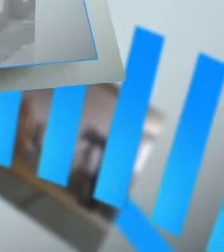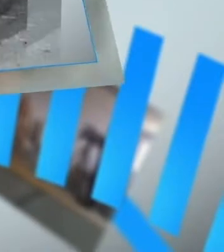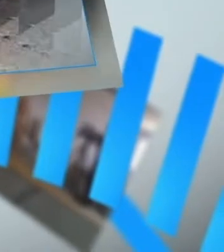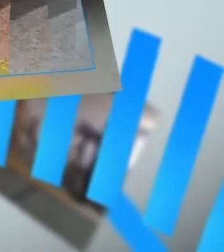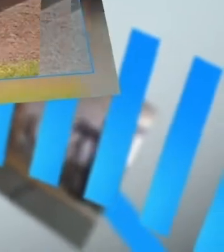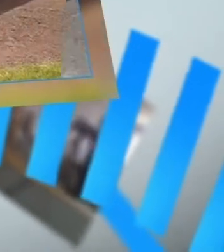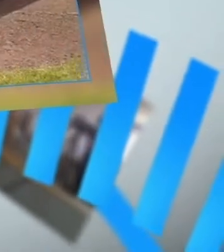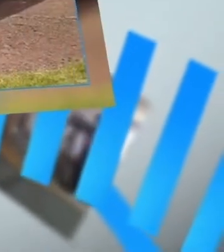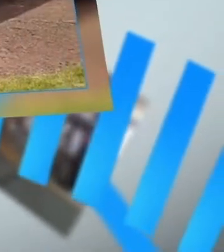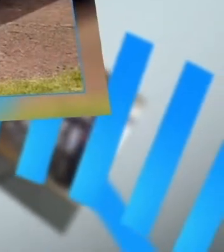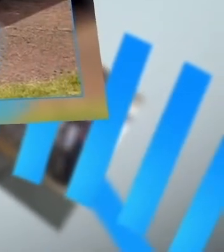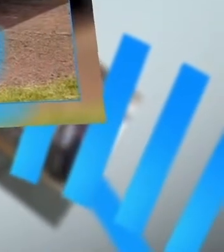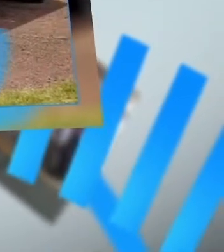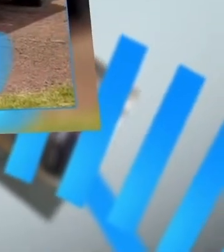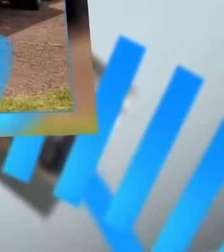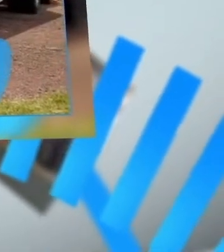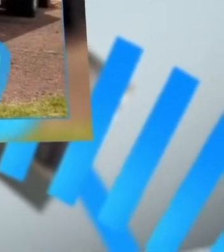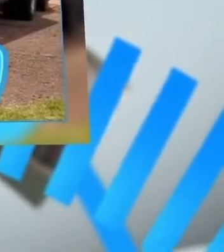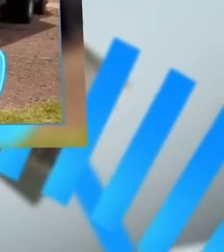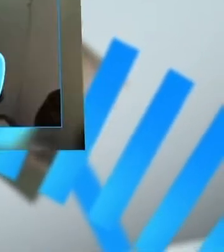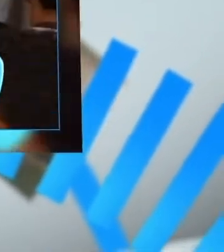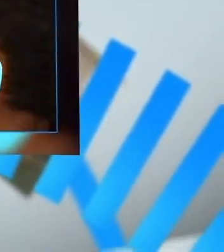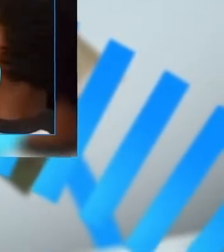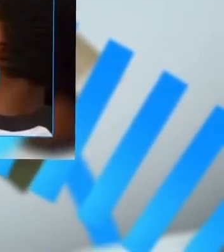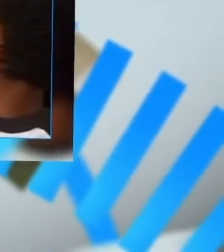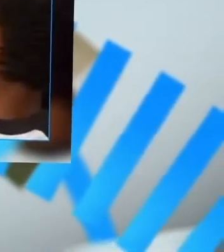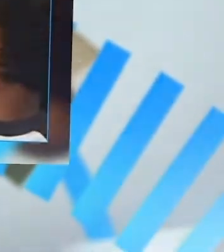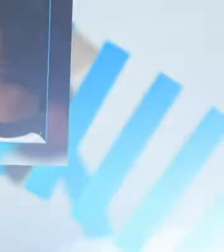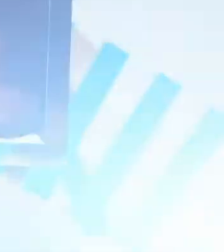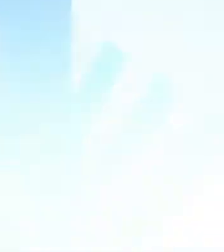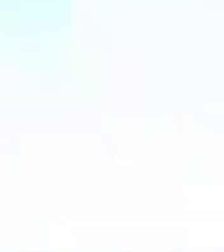O Ministério da Cidadania,